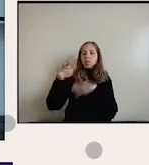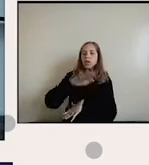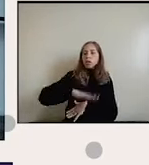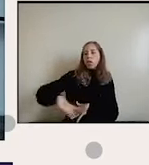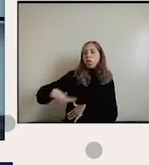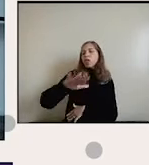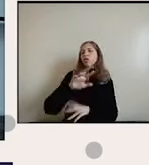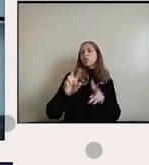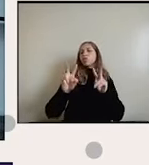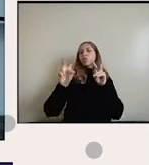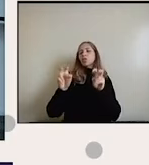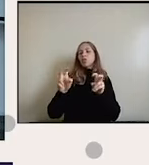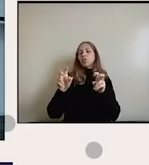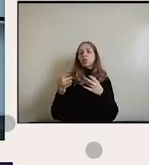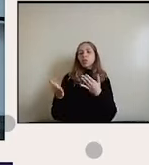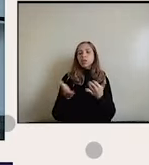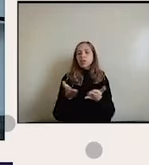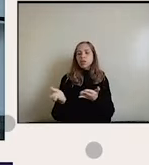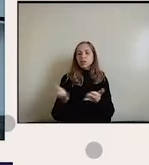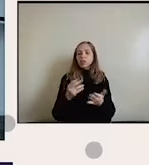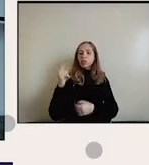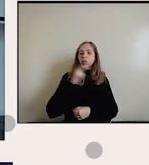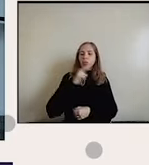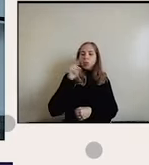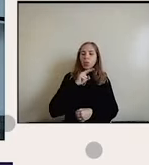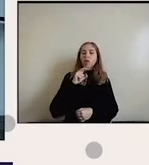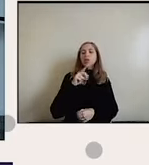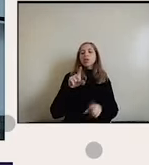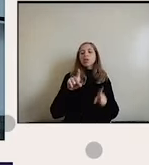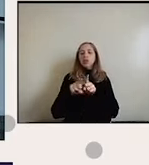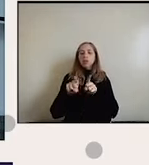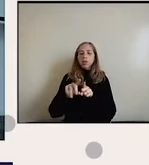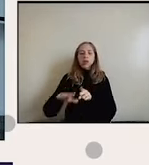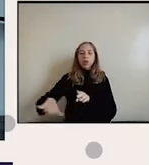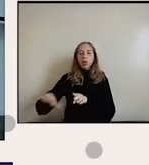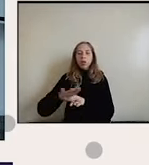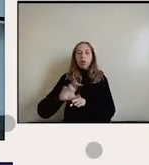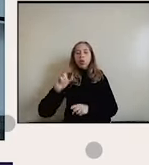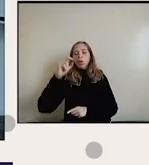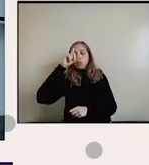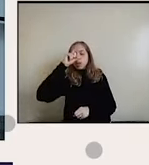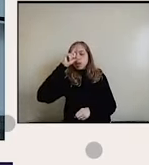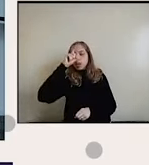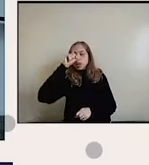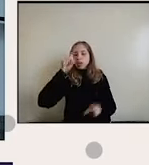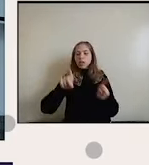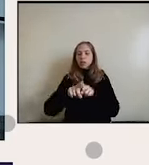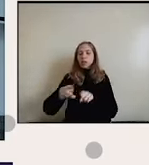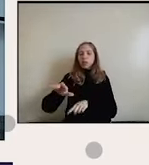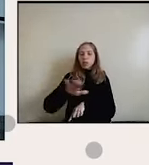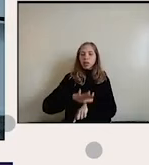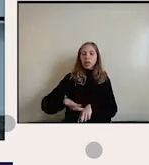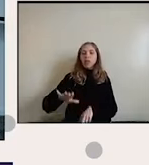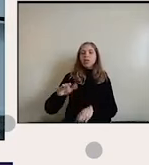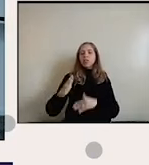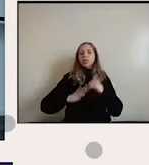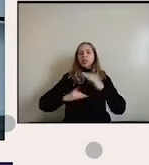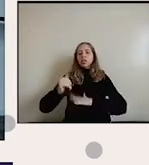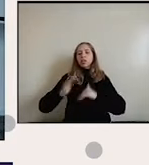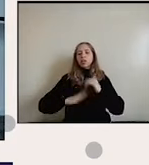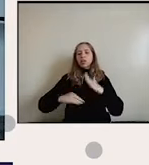urgências, em consultórios e hospitais, fez especialização em medicina do trabalho